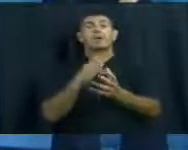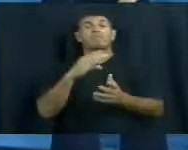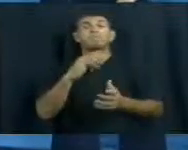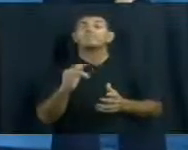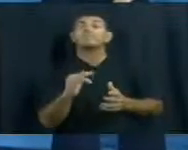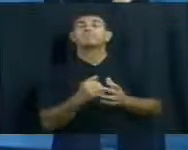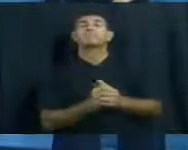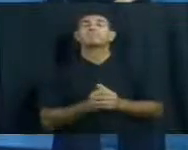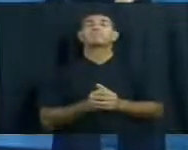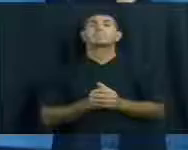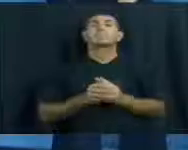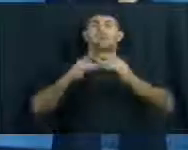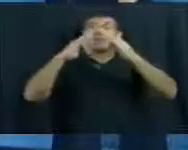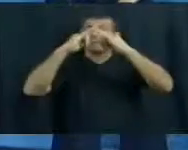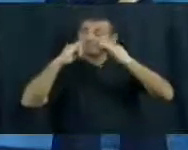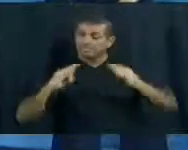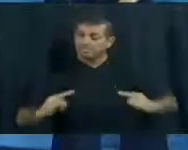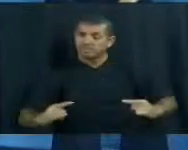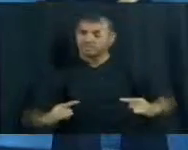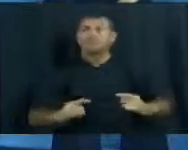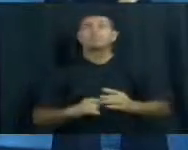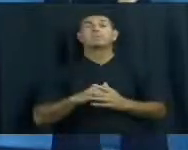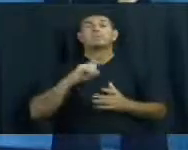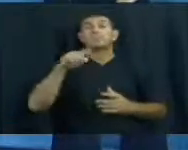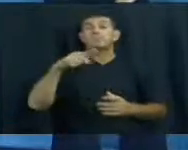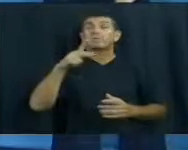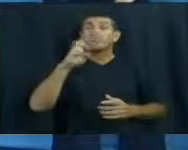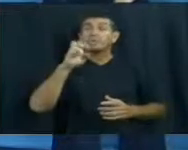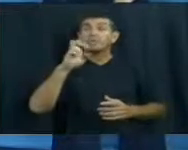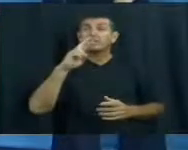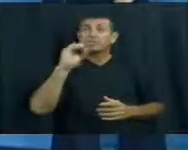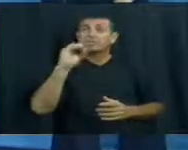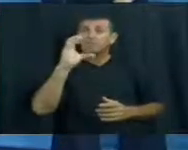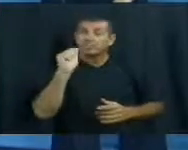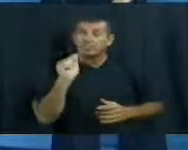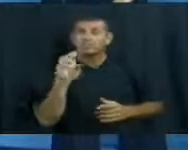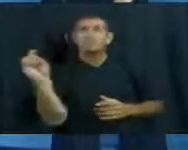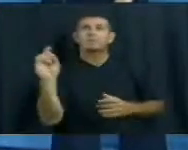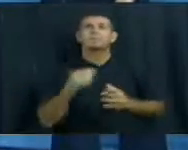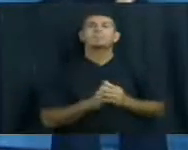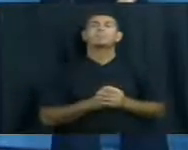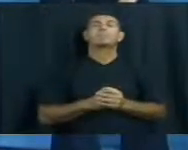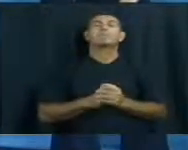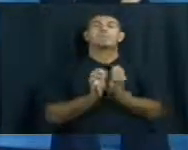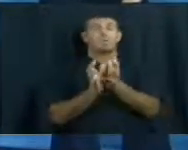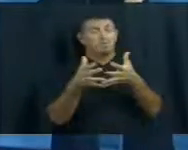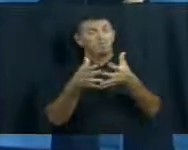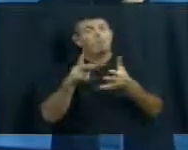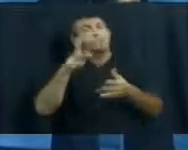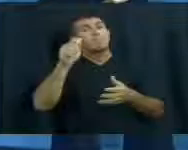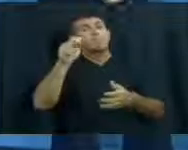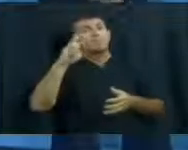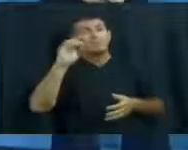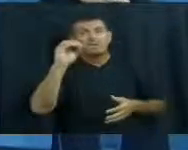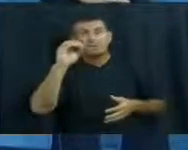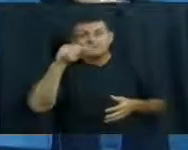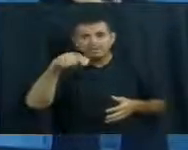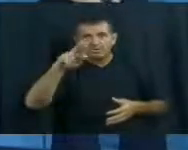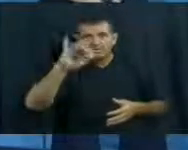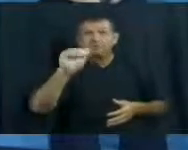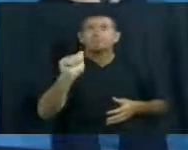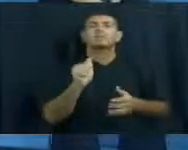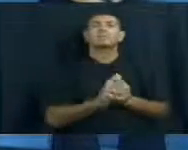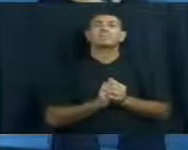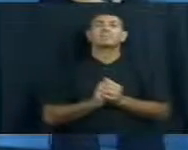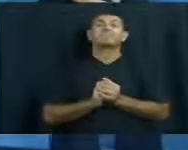na tenda também, o bloco Perocão lá no Peró, o bloco Paróquia no centro da cidade, o bloco